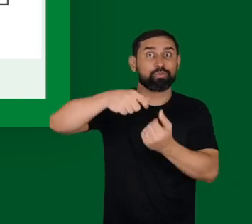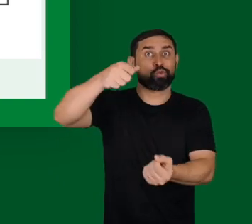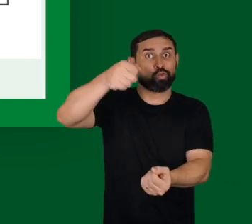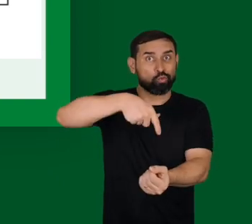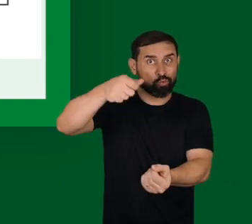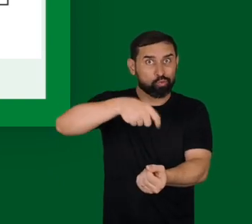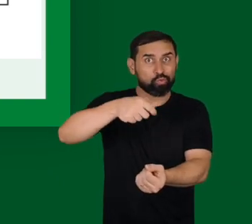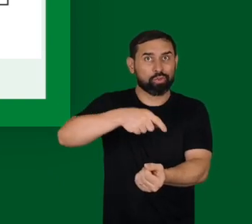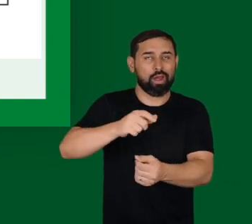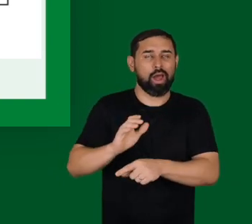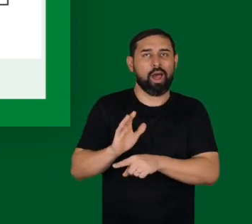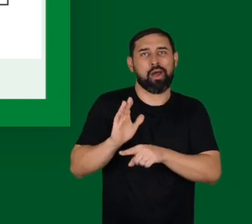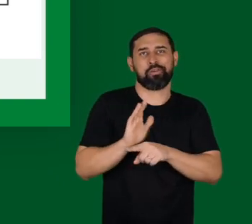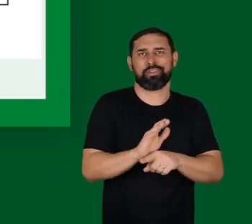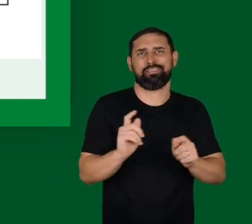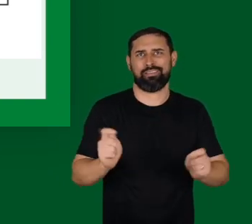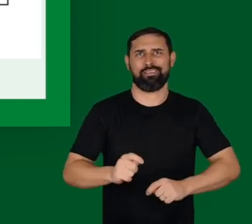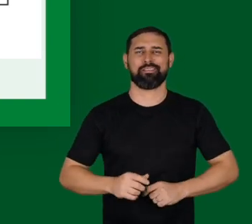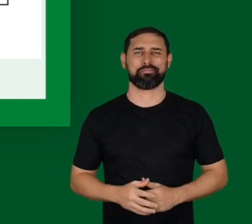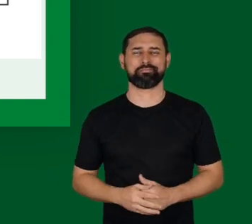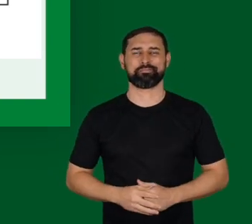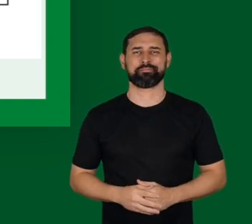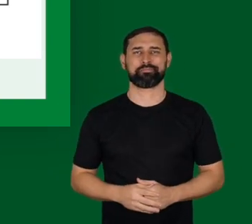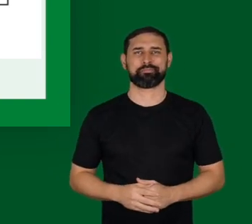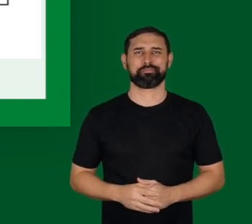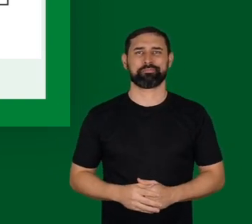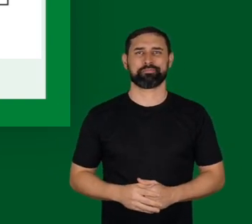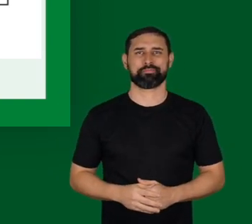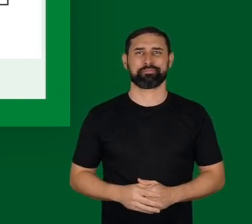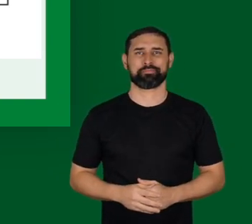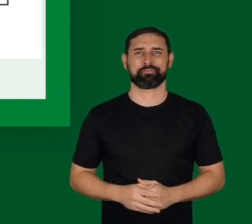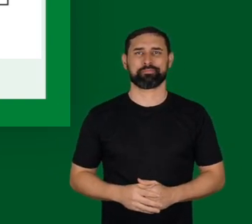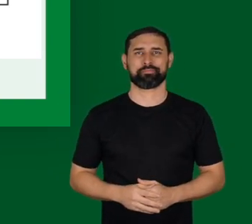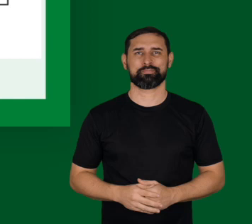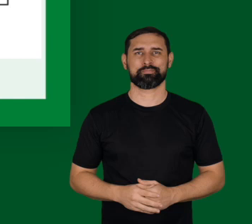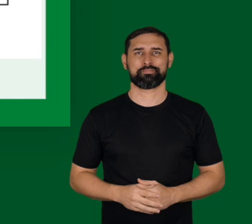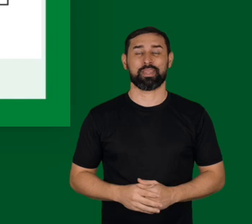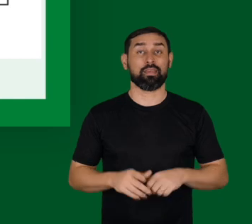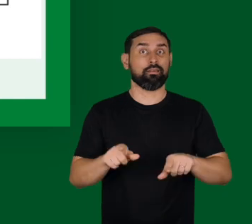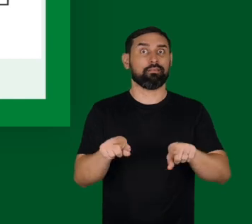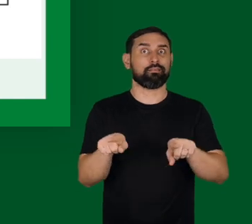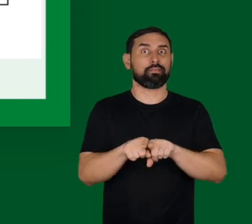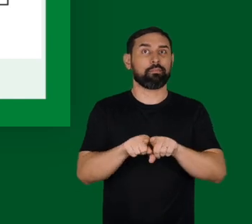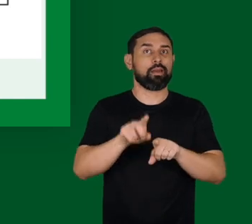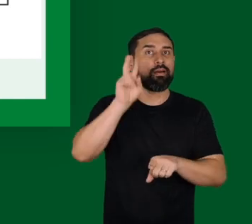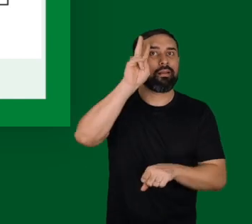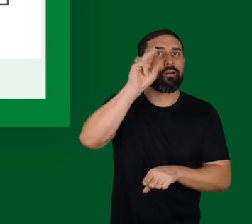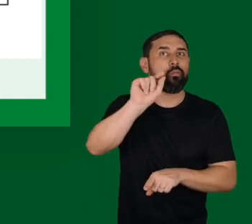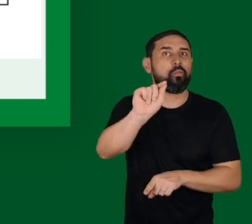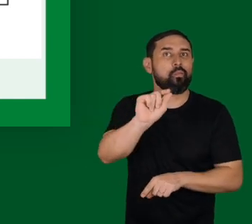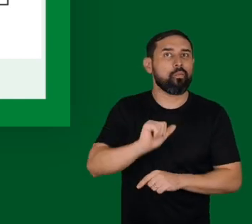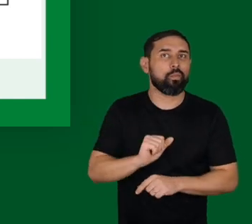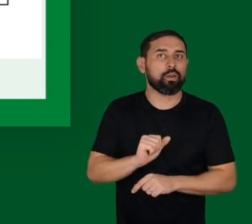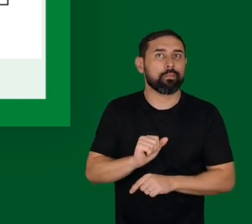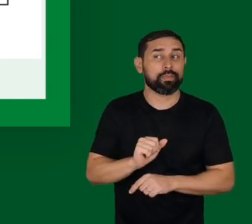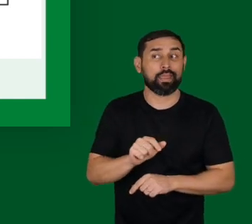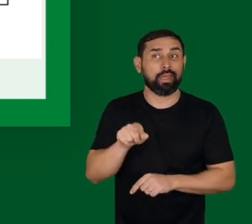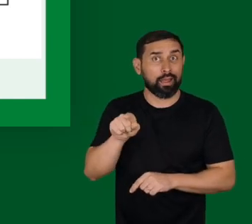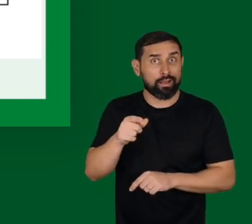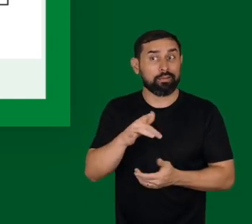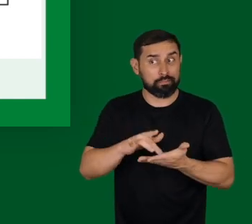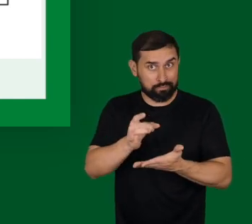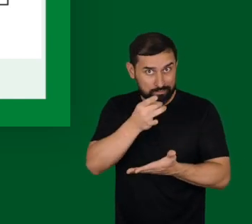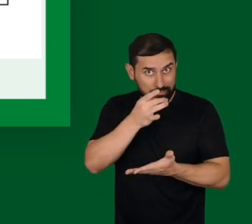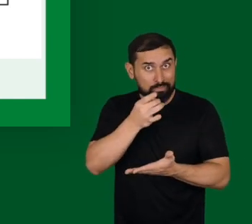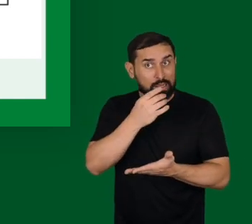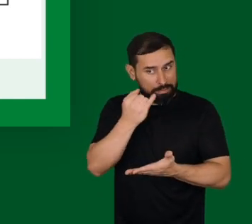medicar, tá bom? Lembra que no período que eu falei, no período neonatal, a gente usa o fenobarbital, na criança maior, a droga de